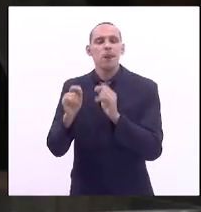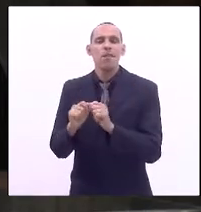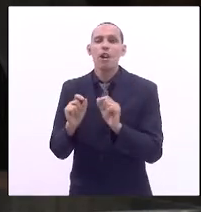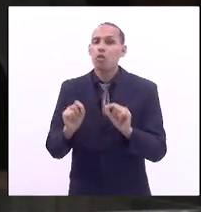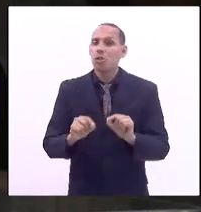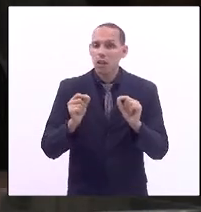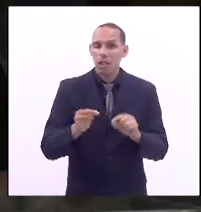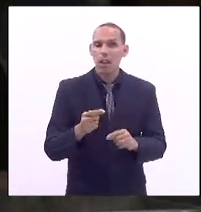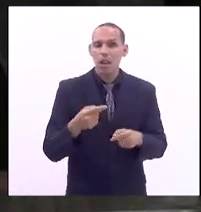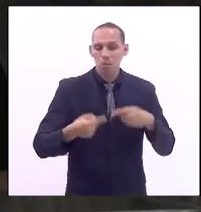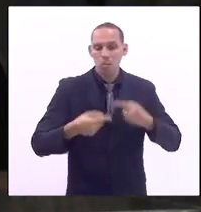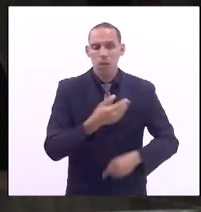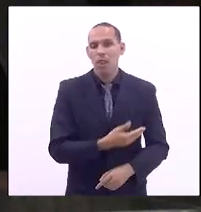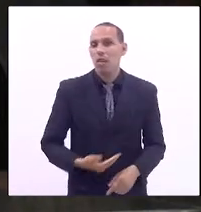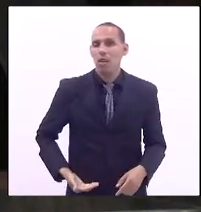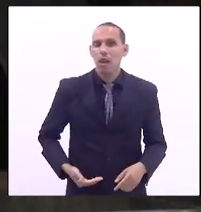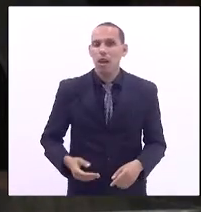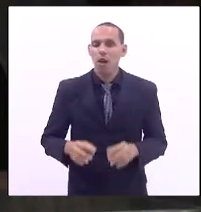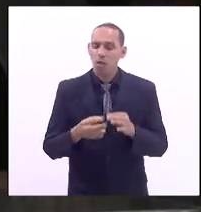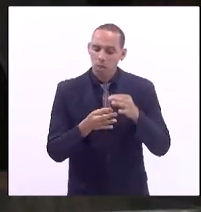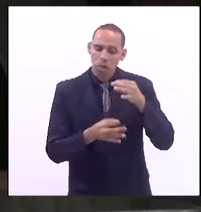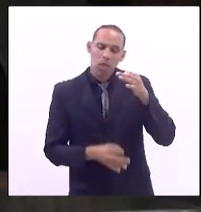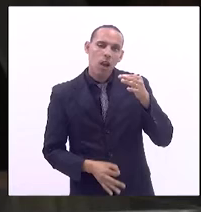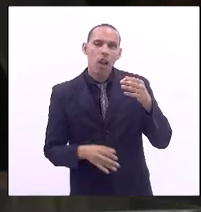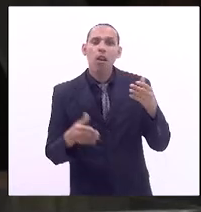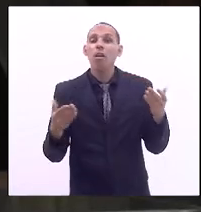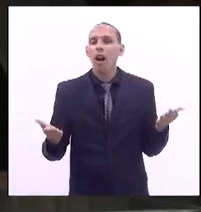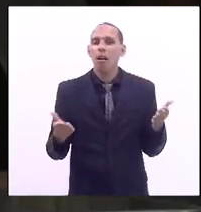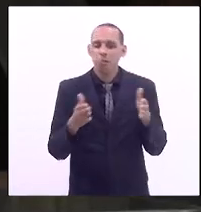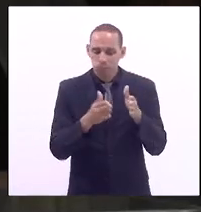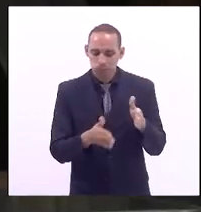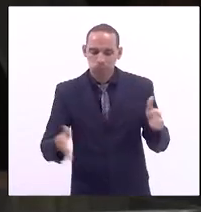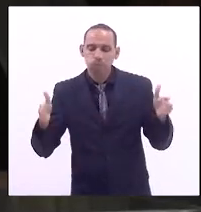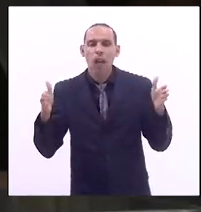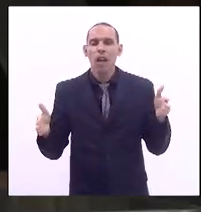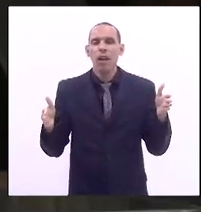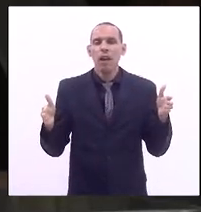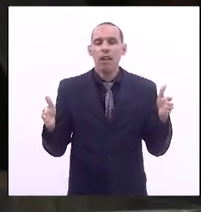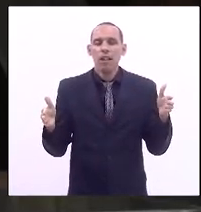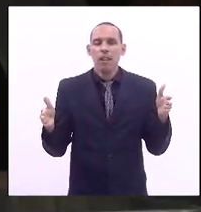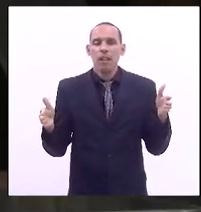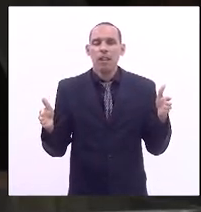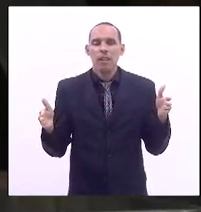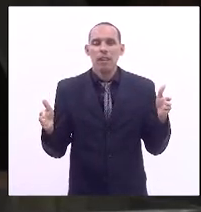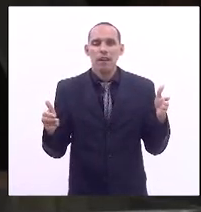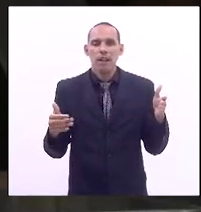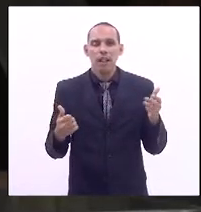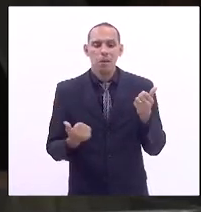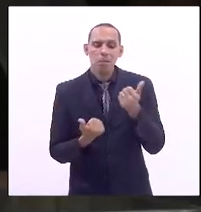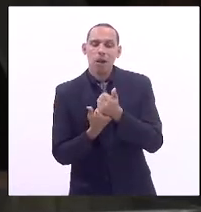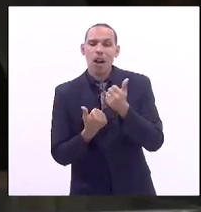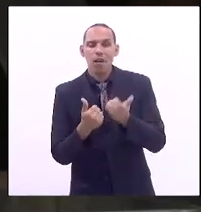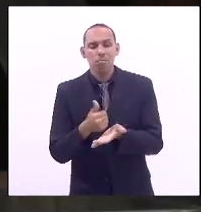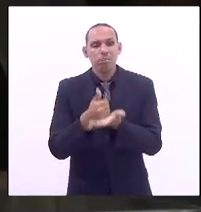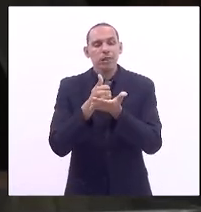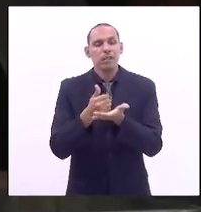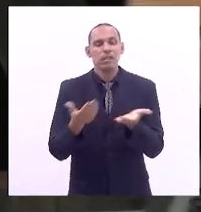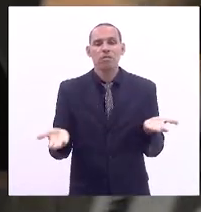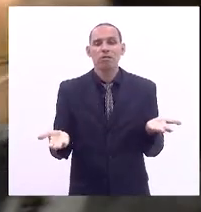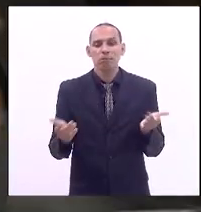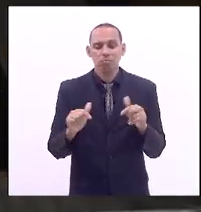pública é de longo prazo que sustenta que sustenta esse tipo de iniciativa